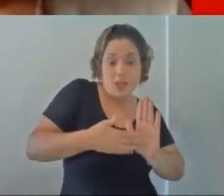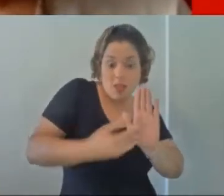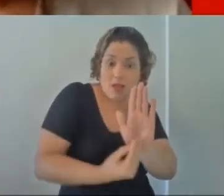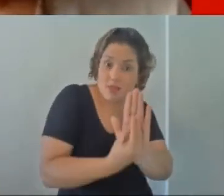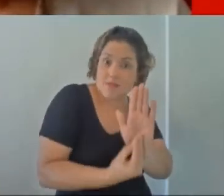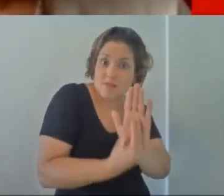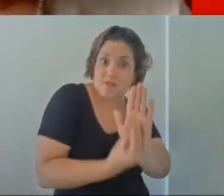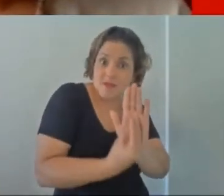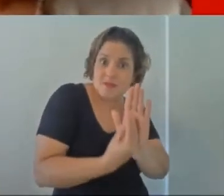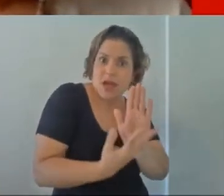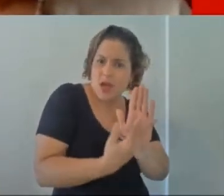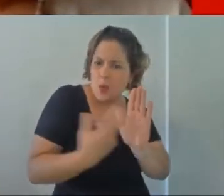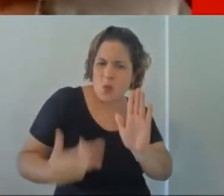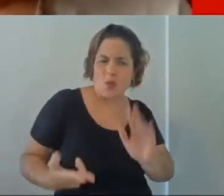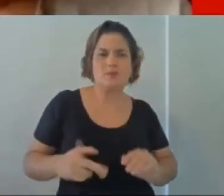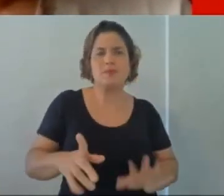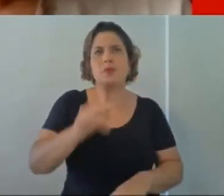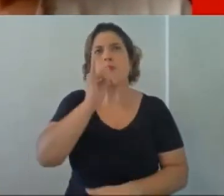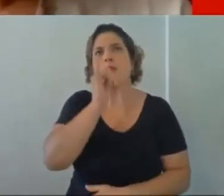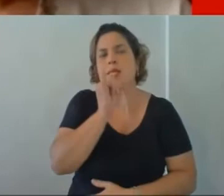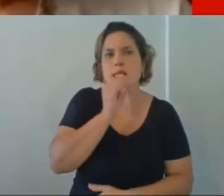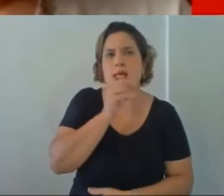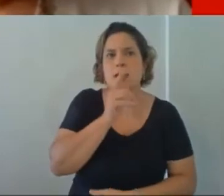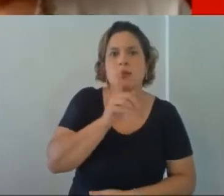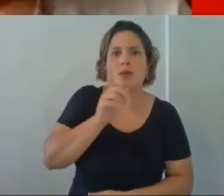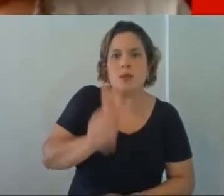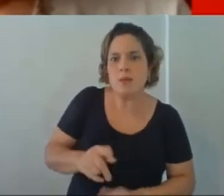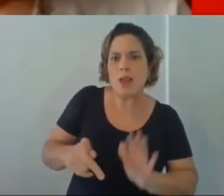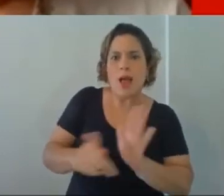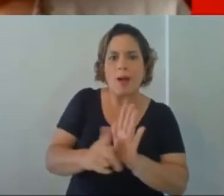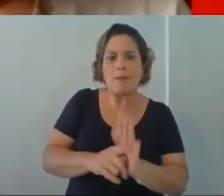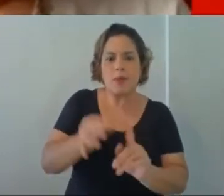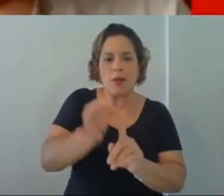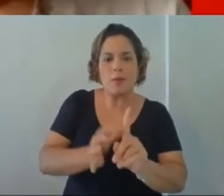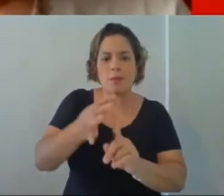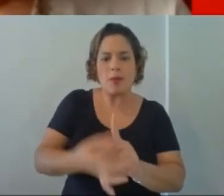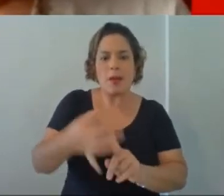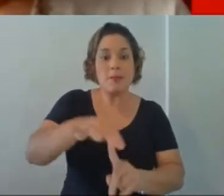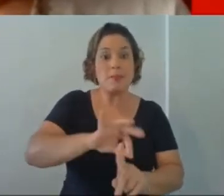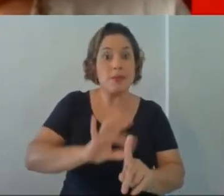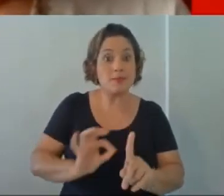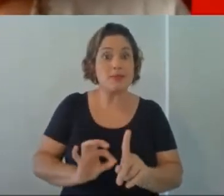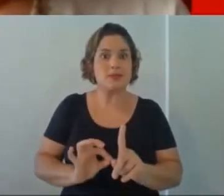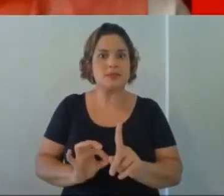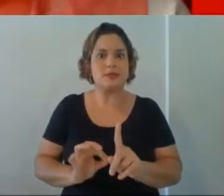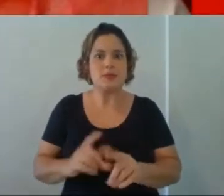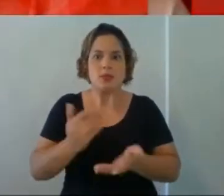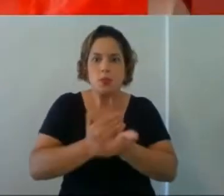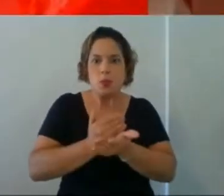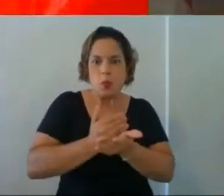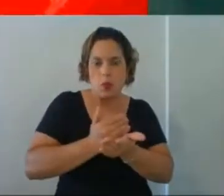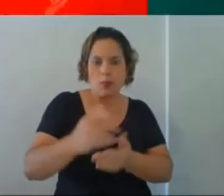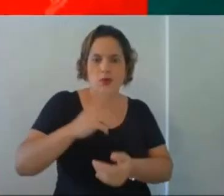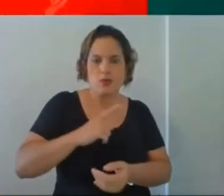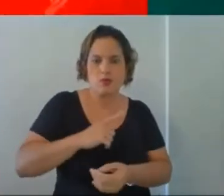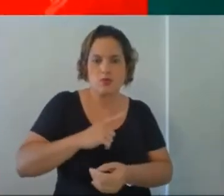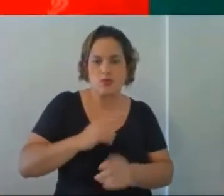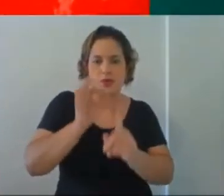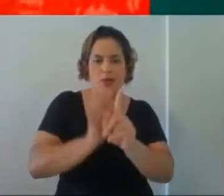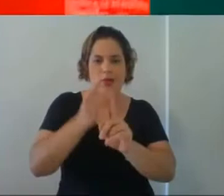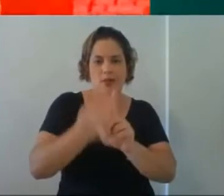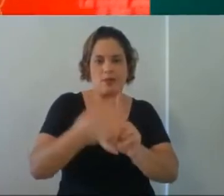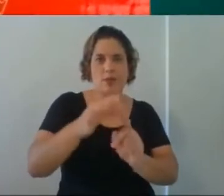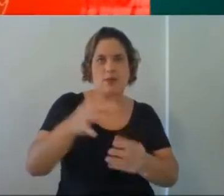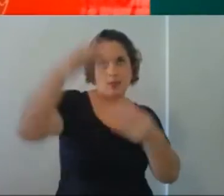viva também. Um exemplo disso são as próprias bananeiras que estavam na exposição. Então, no começo existia um cacho